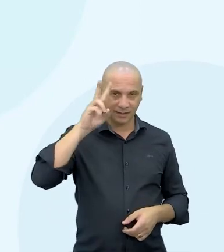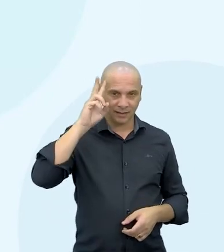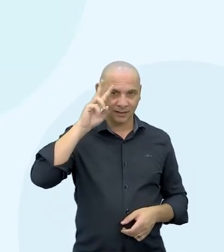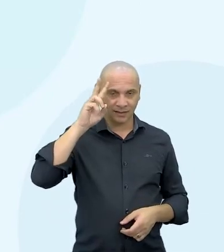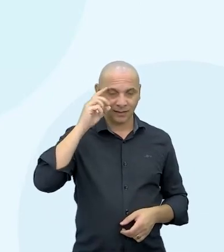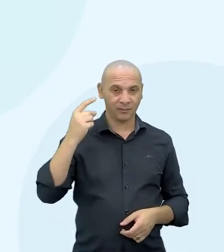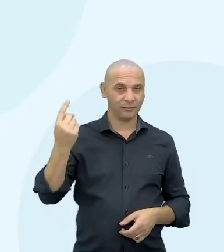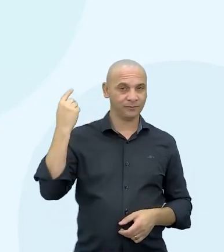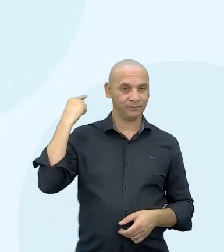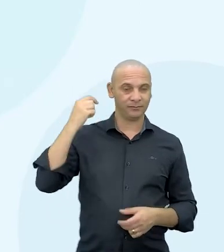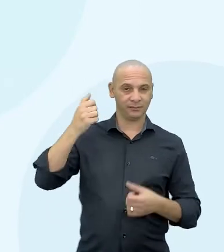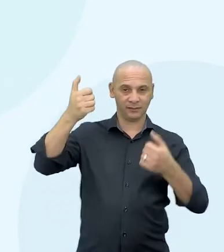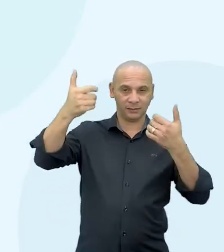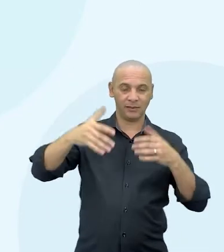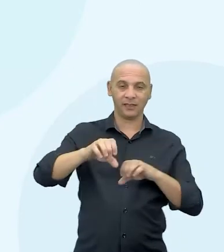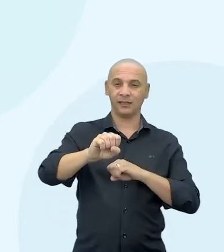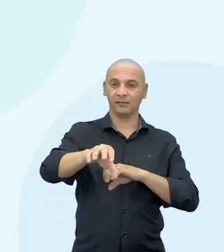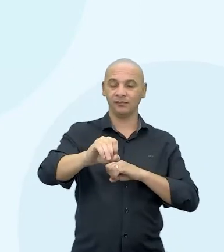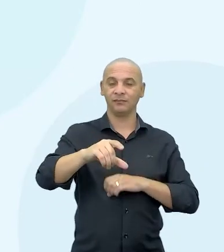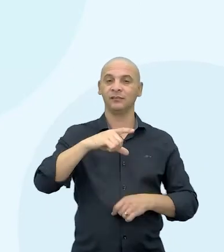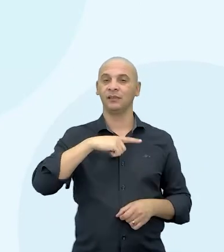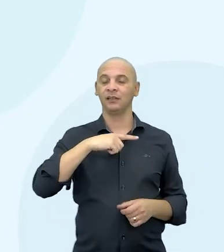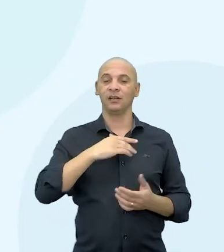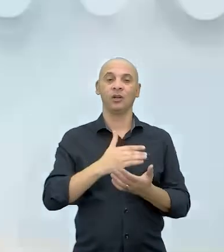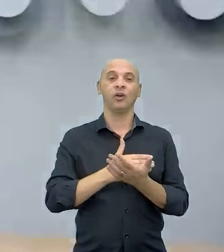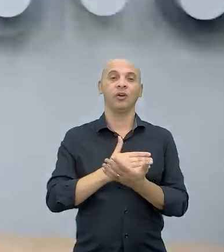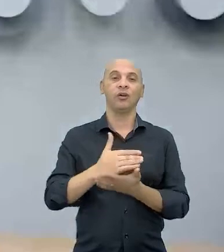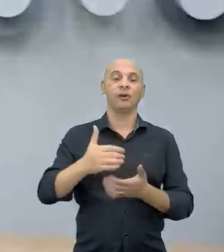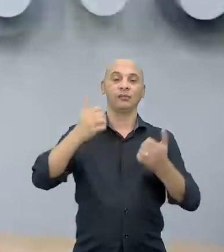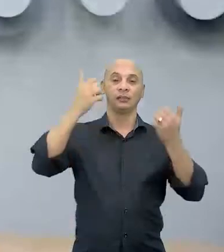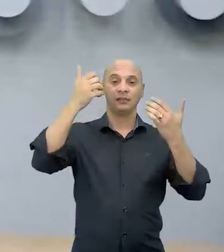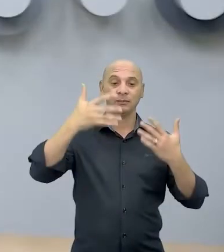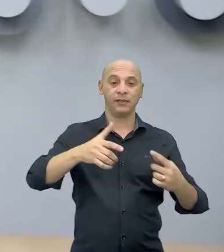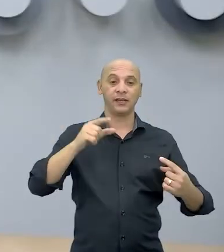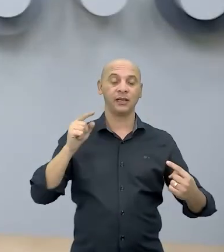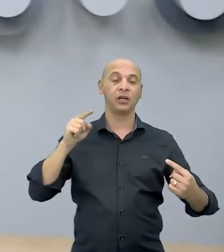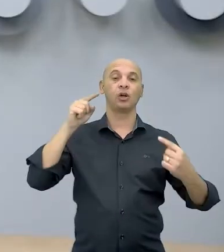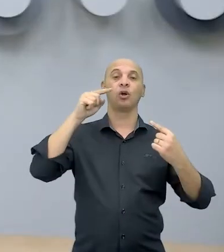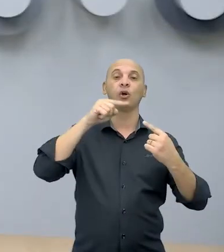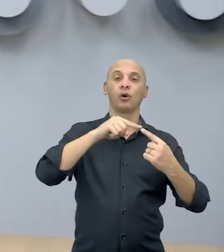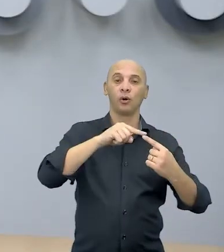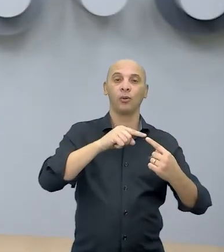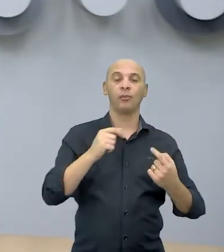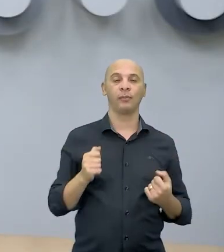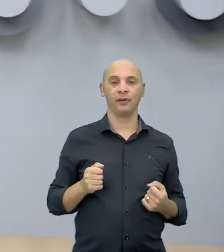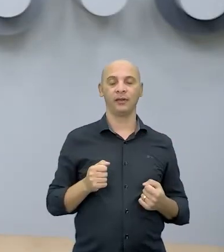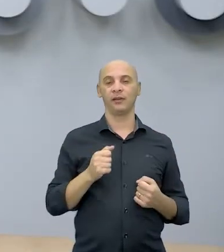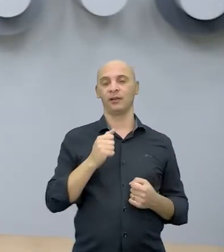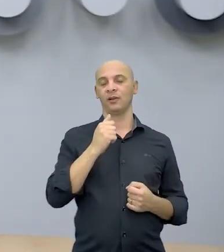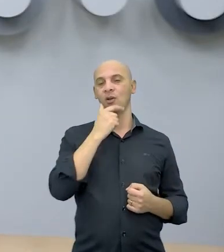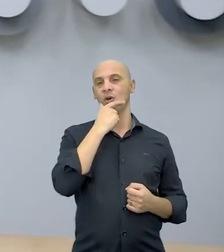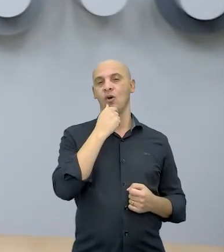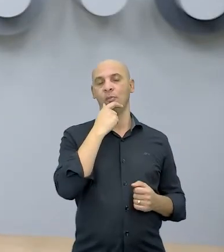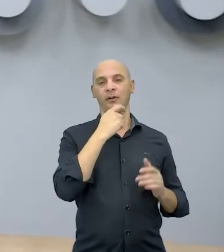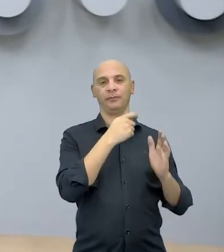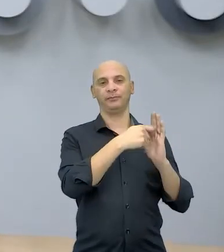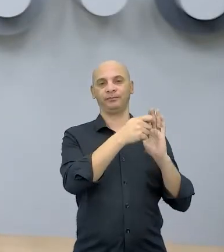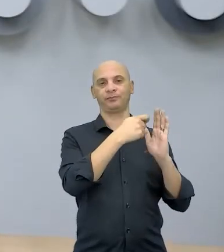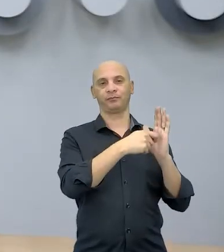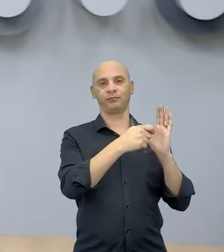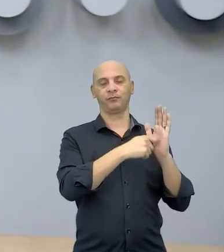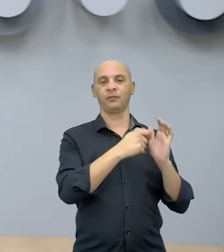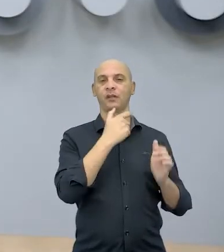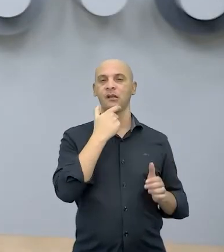nossa última aula a gente começou o nosso encontro fazendo uma menção à obra de um grande escritor